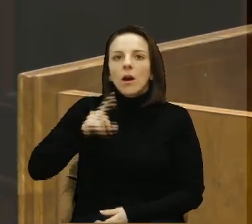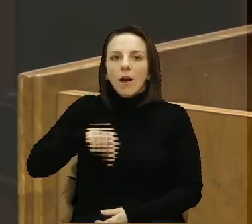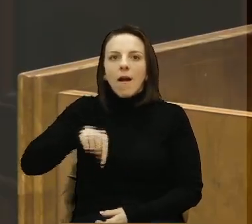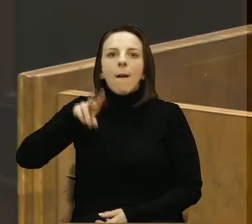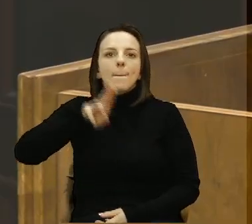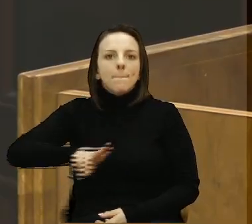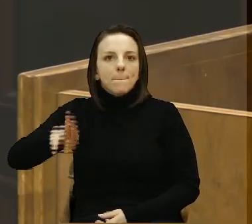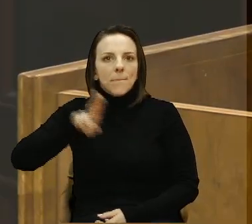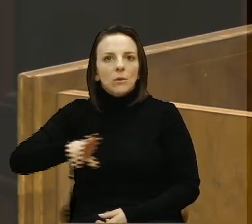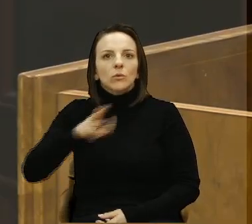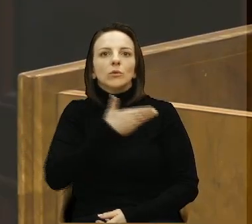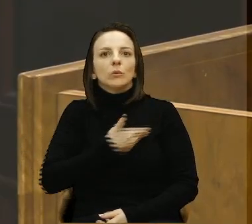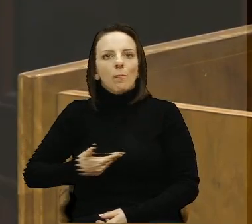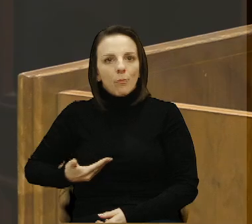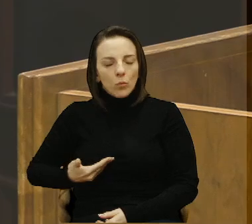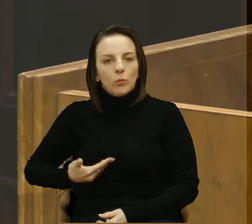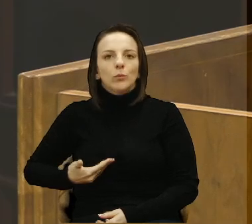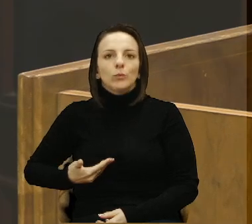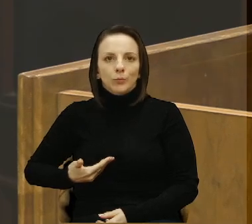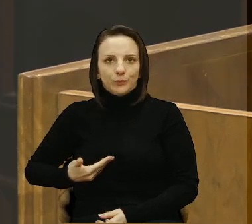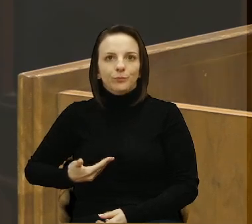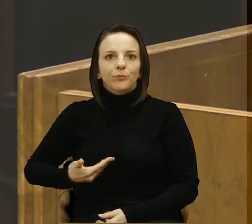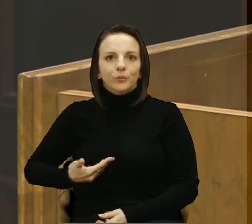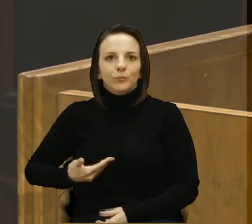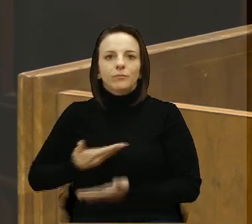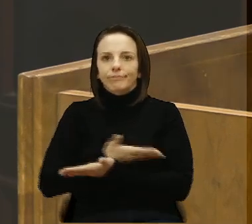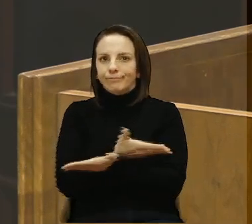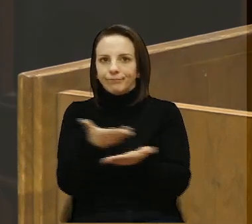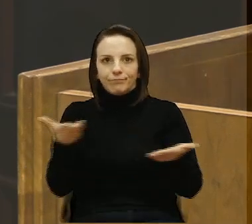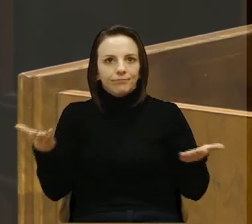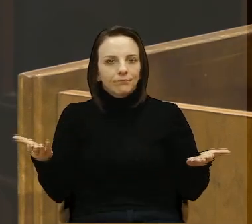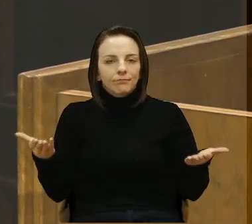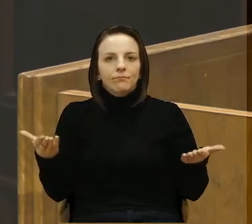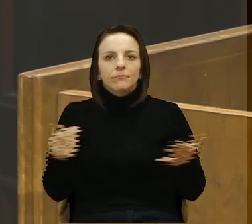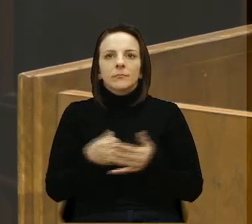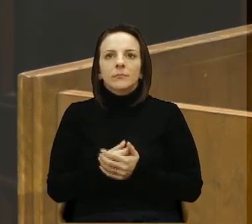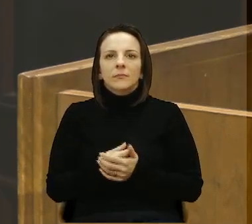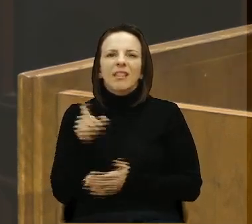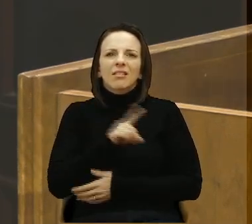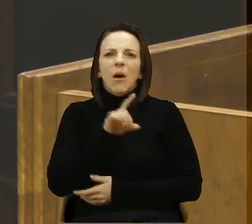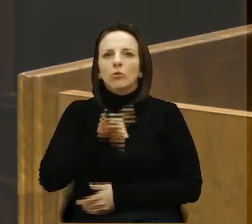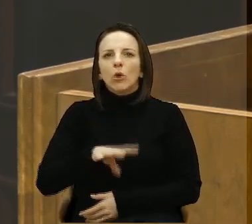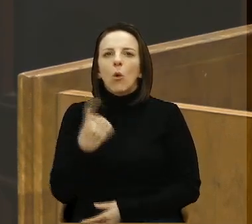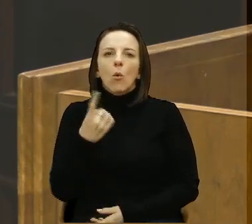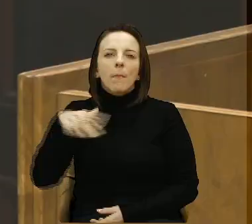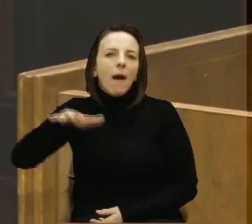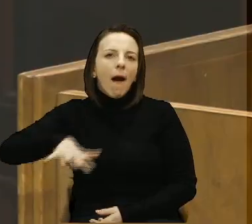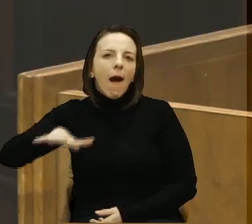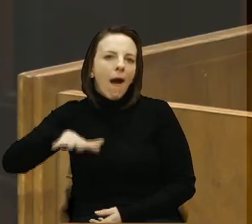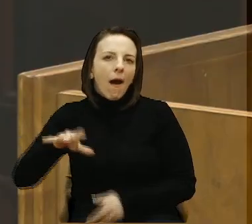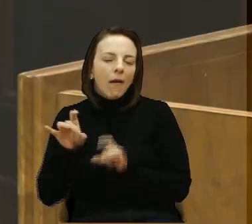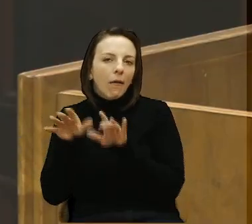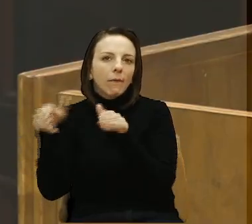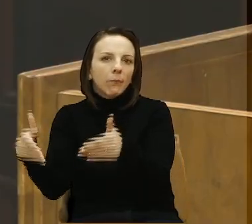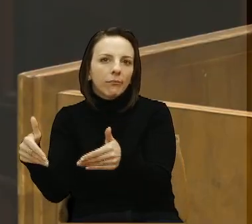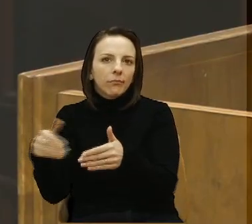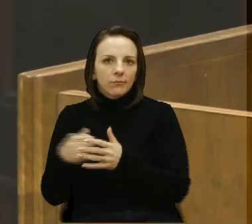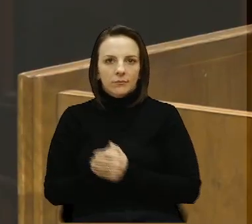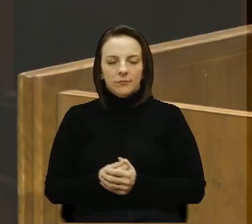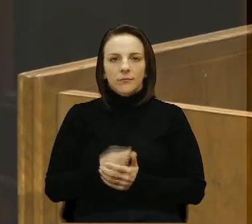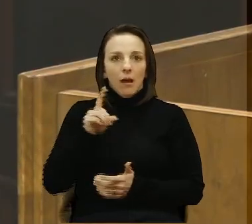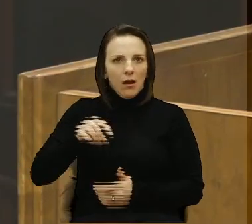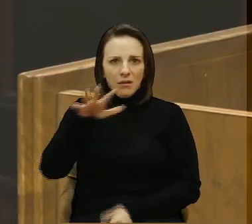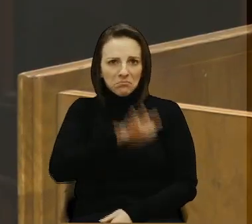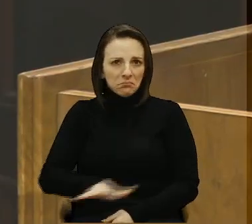usado para o público. E não para determinadas áreas em particular. Não, é para o público. E nós temos